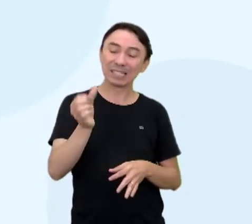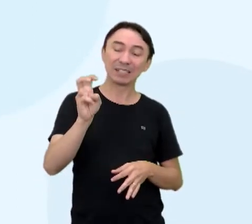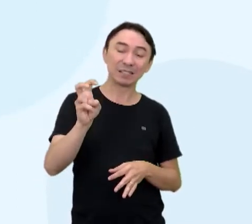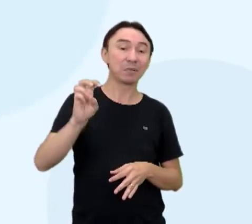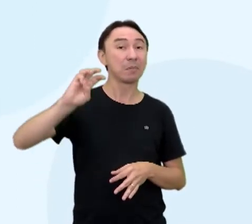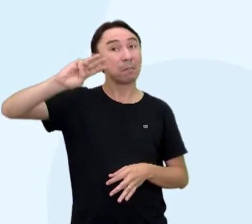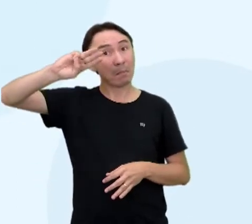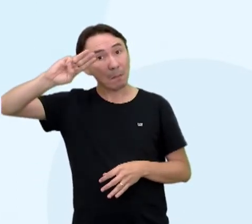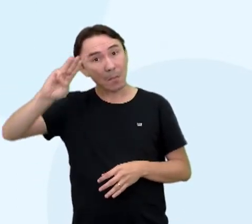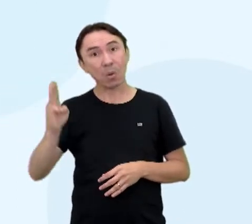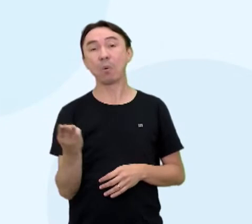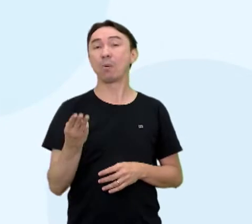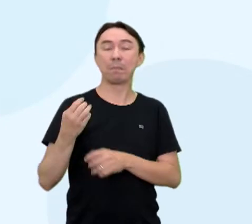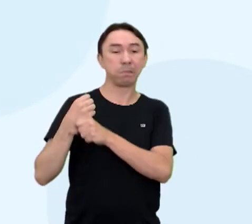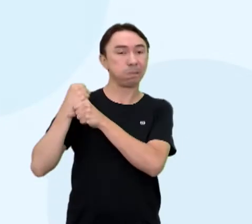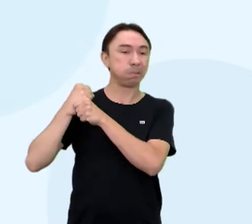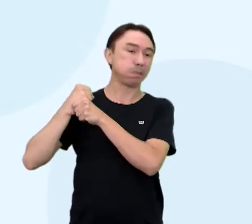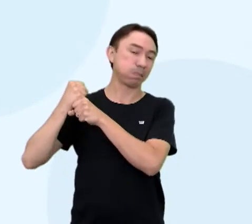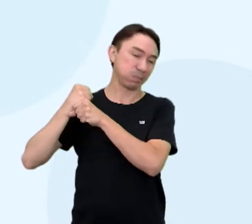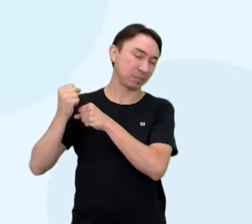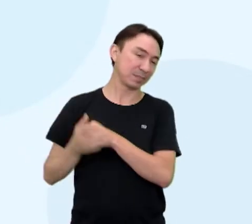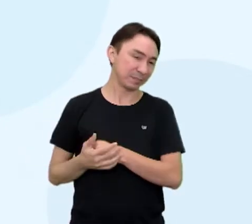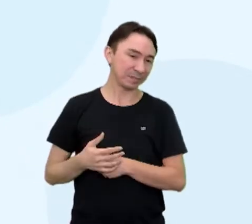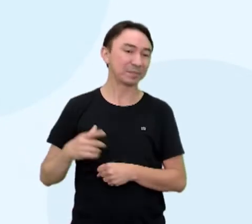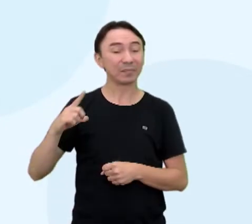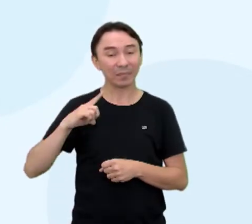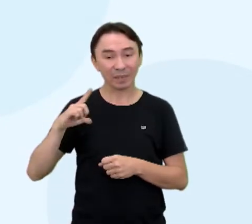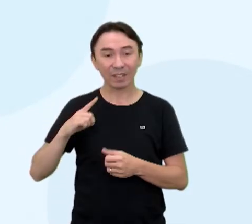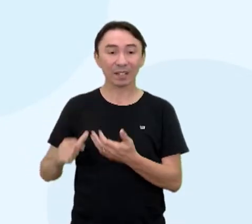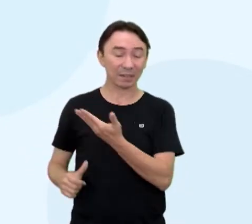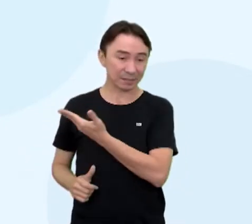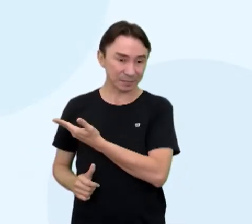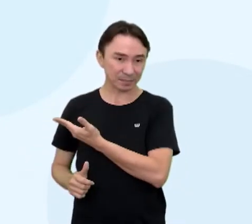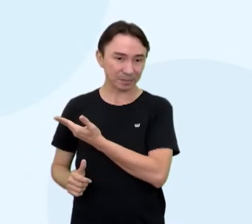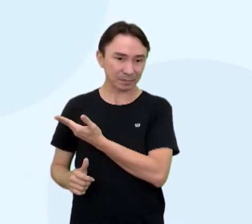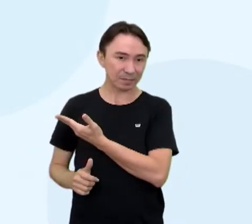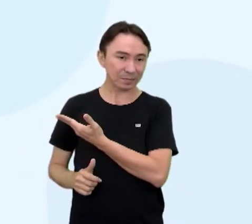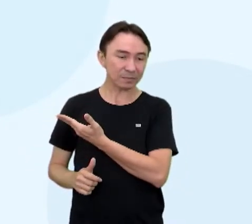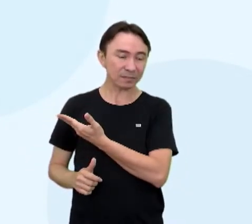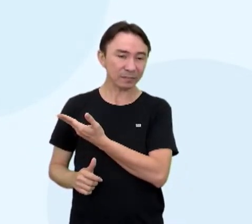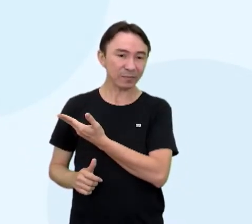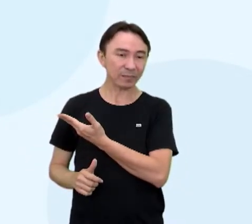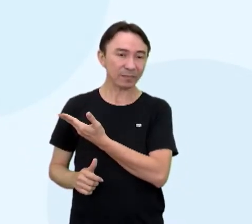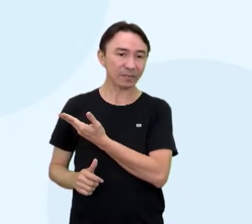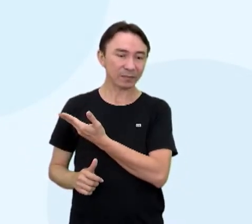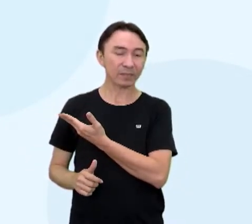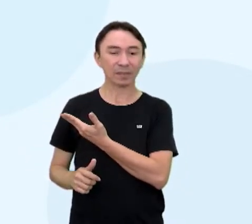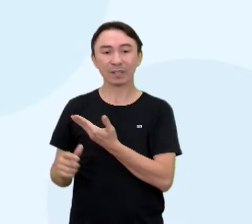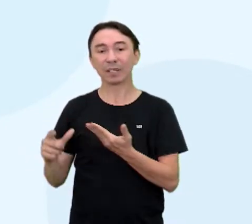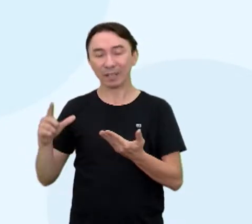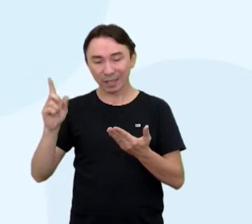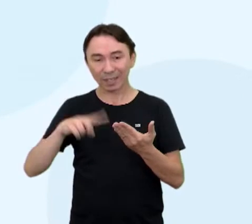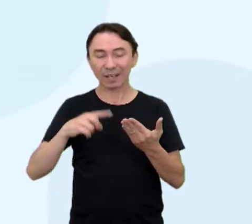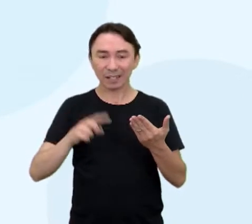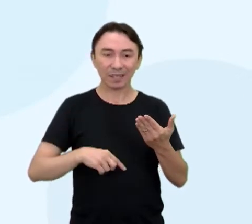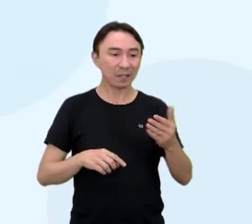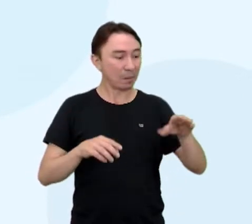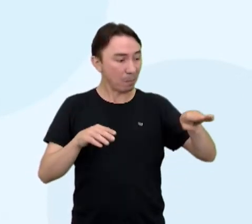lá, né, o encontro da placa do Pacífico, que é a oceânica, né, tá do lado esquerdo, com a placa